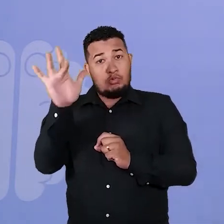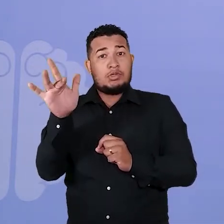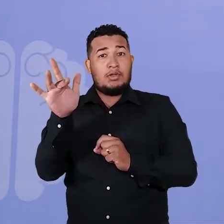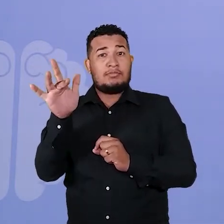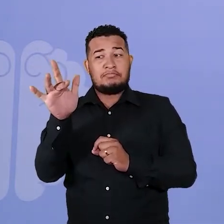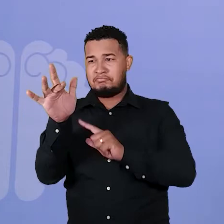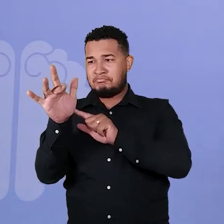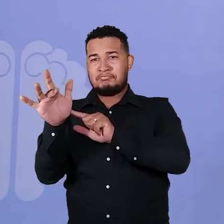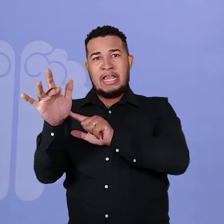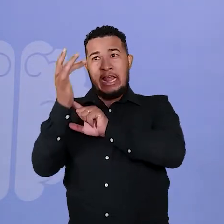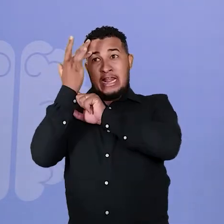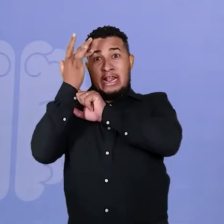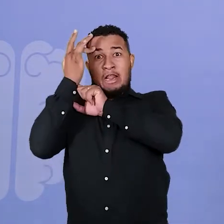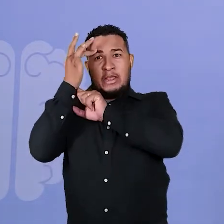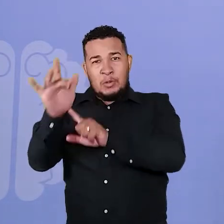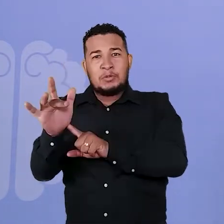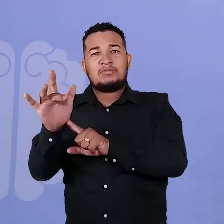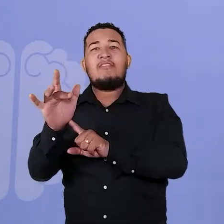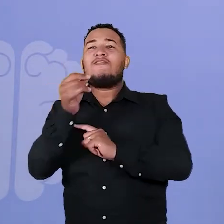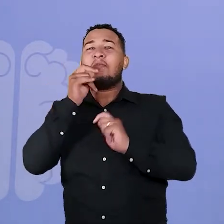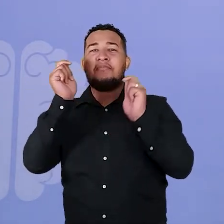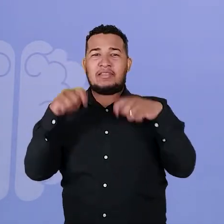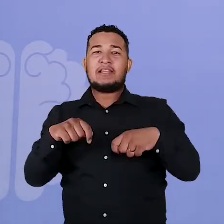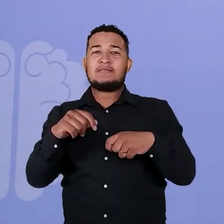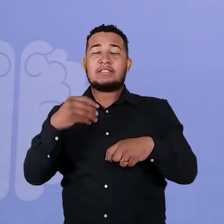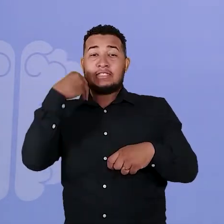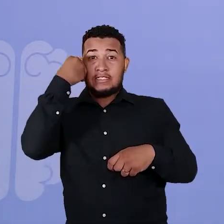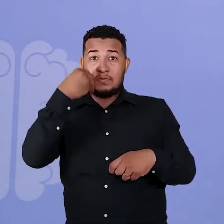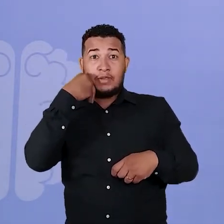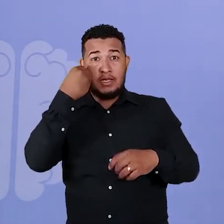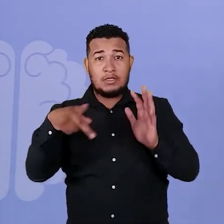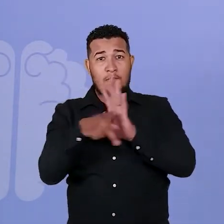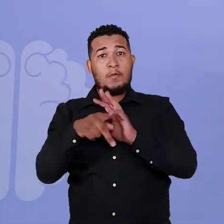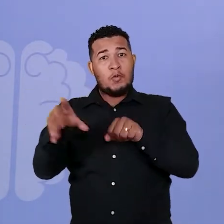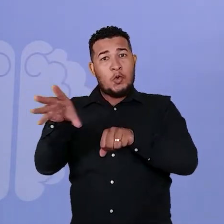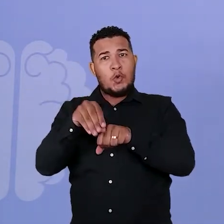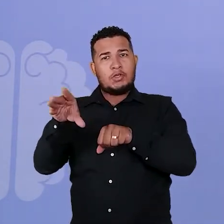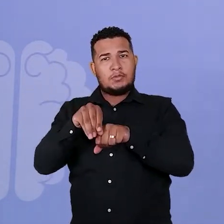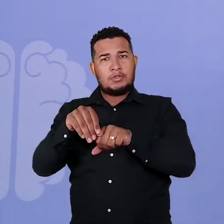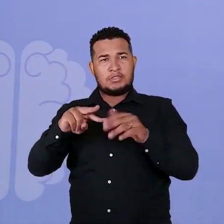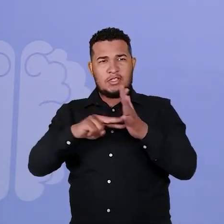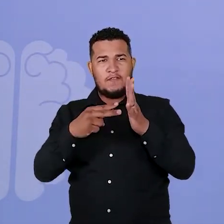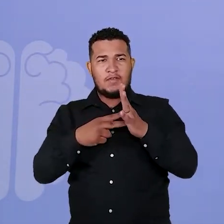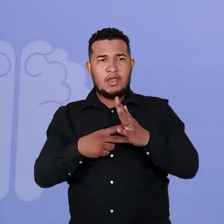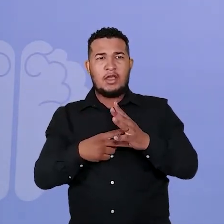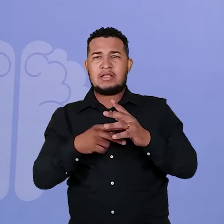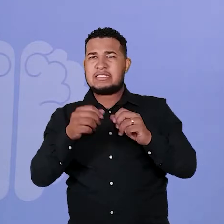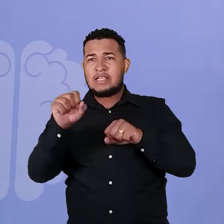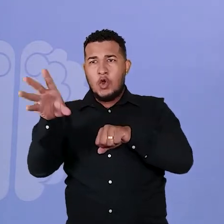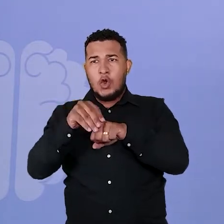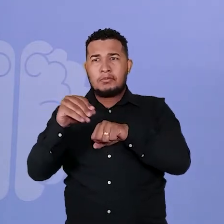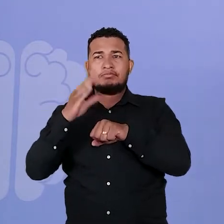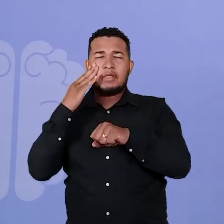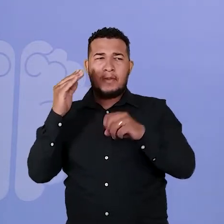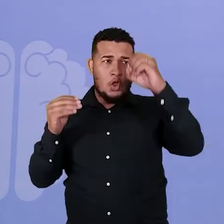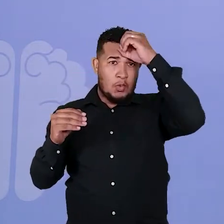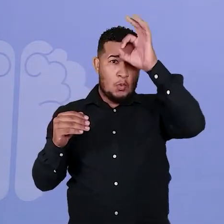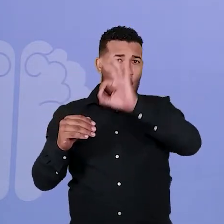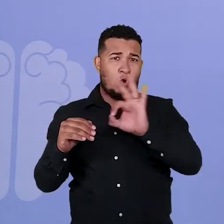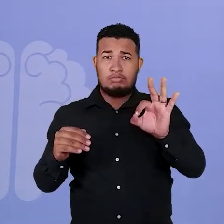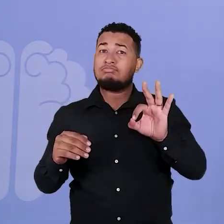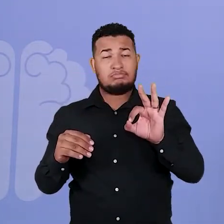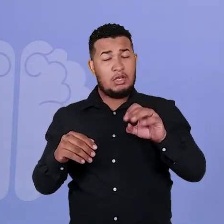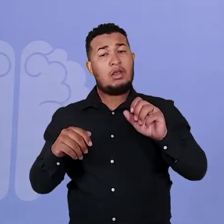não sabe. A experiência do conhecimento não anula a experiência da ignorância. E o